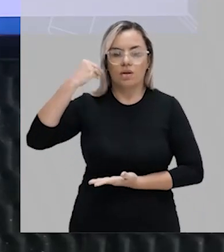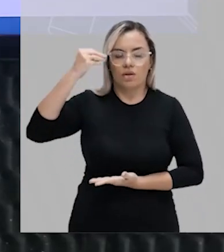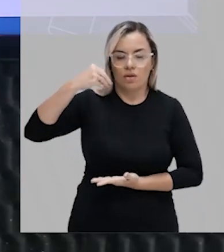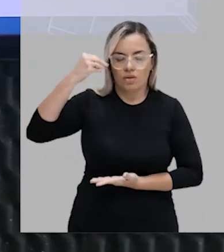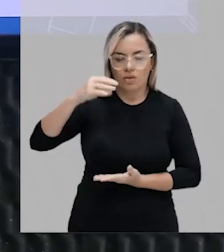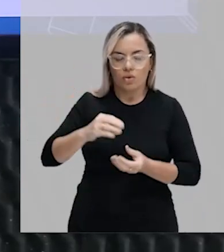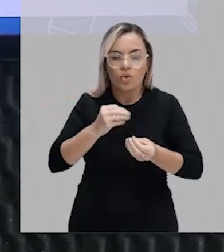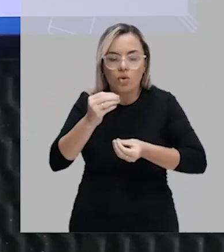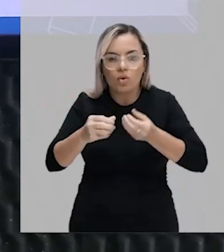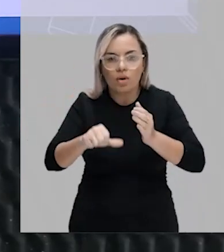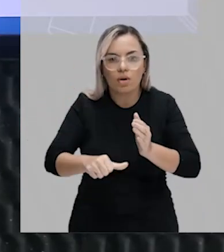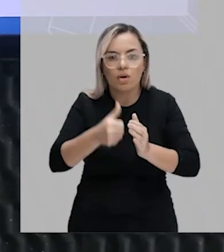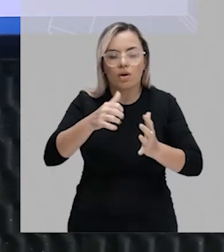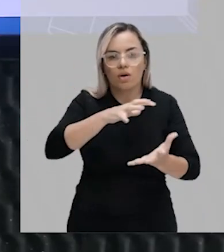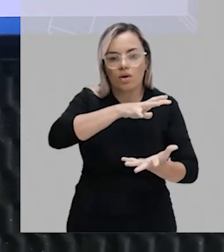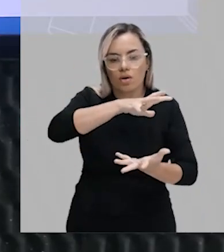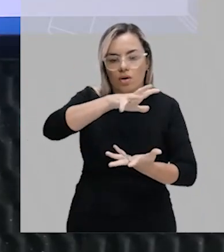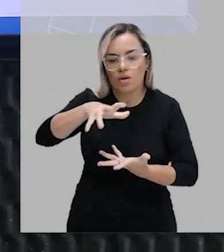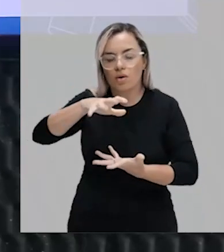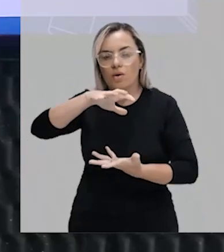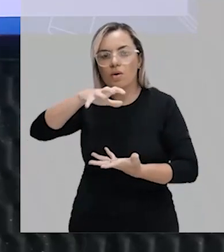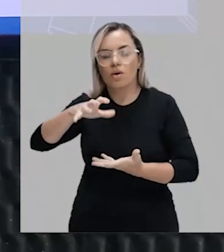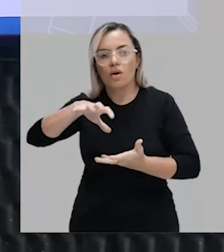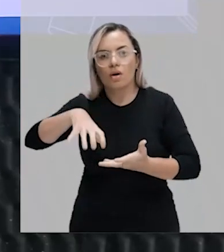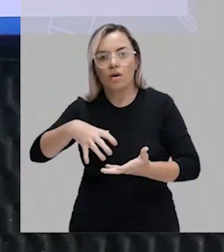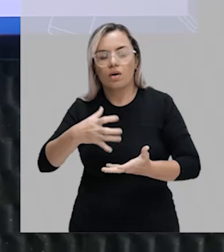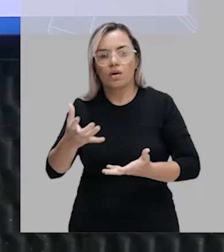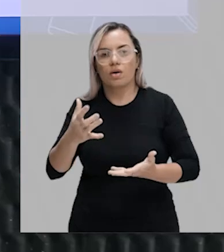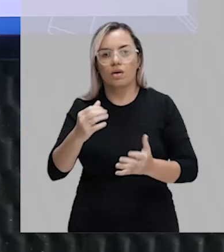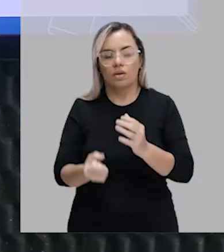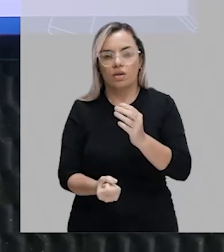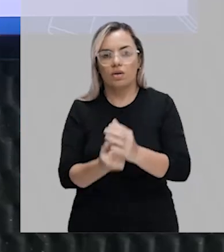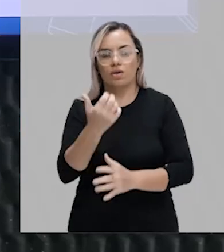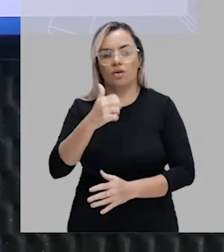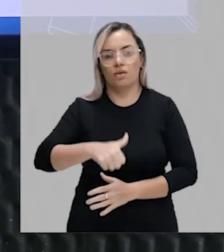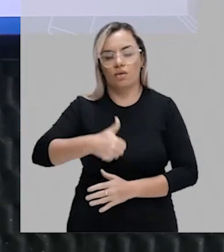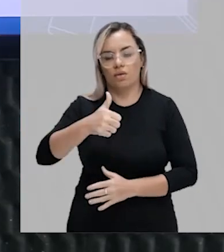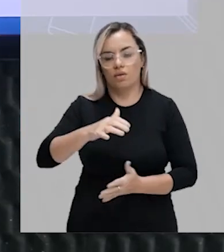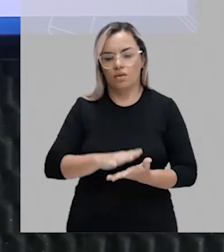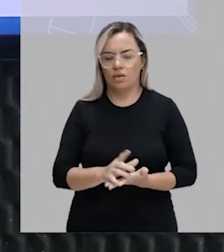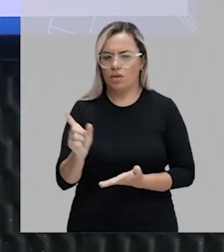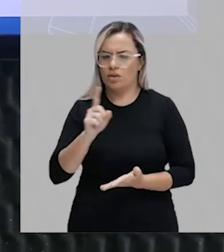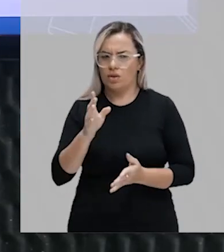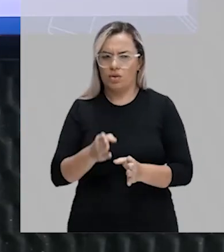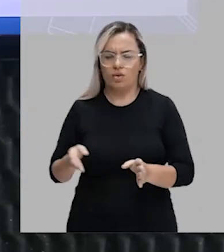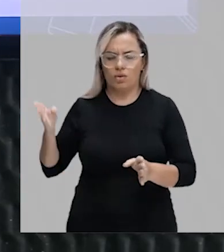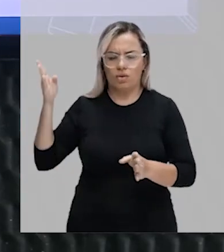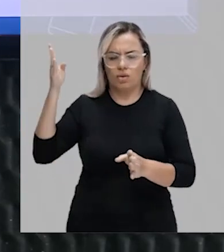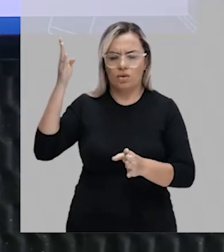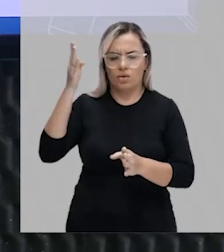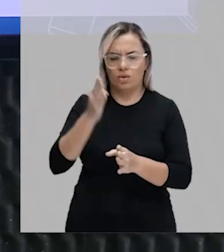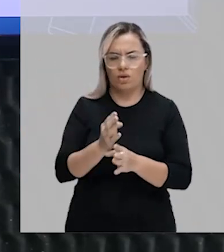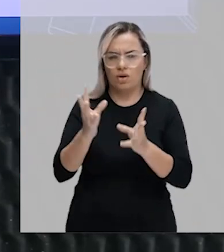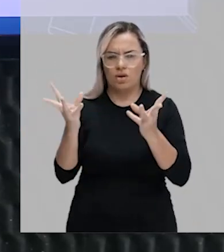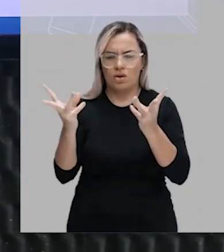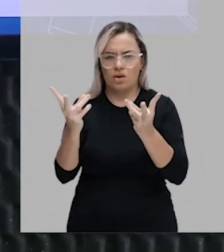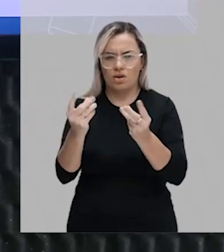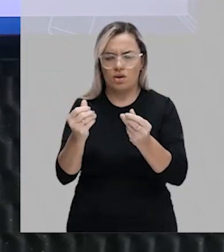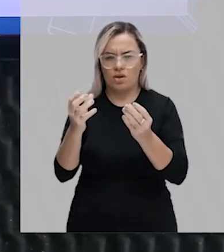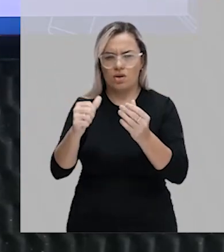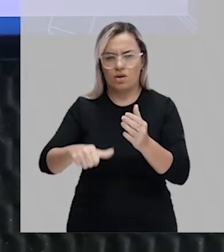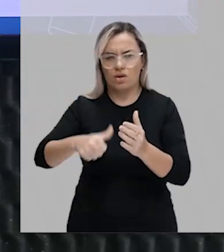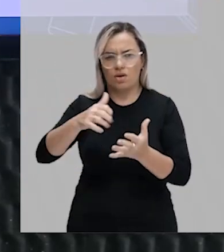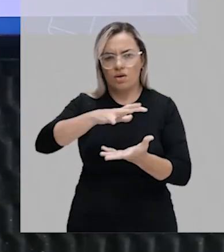primitiva. Então, aqui ele não conseguiu descobrir qual era a composição química da Terra primitiva, não. Ele, com base no que o Oparin já tinha